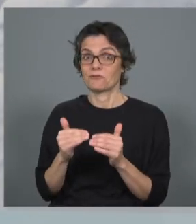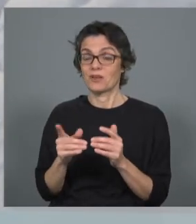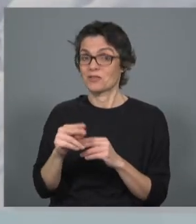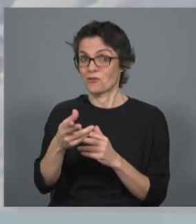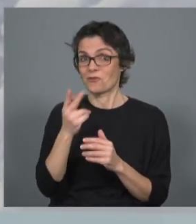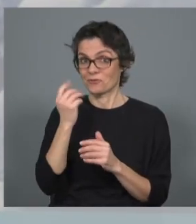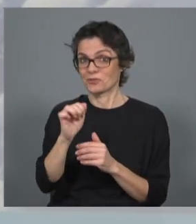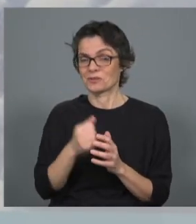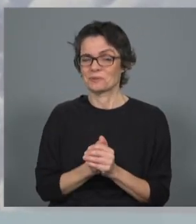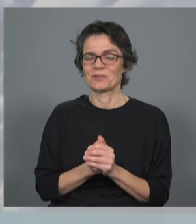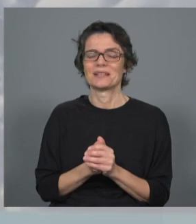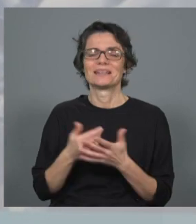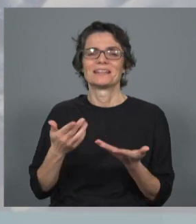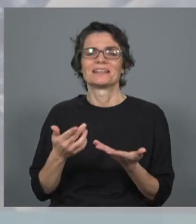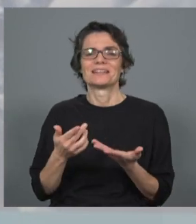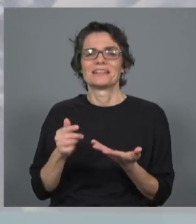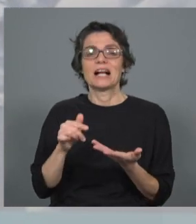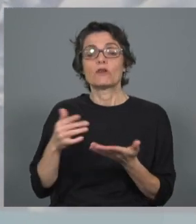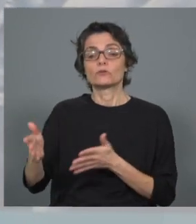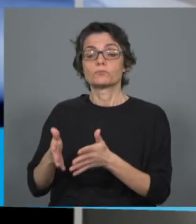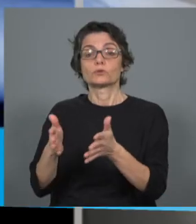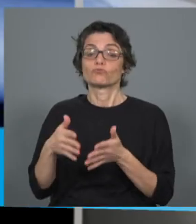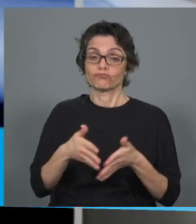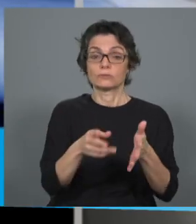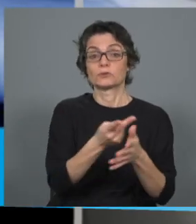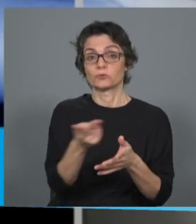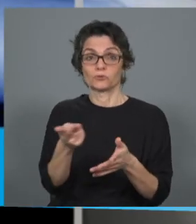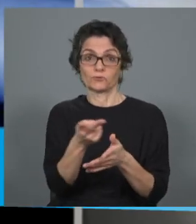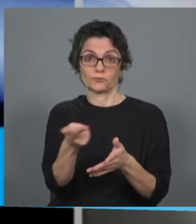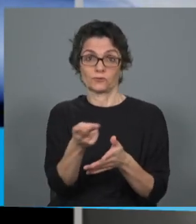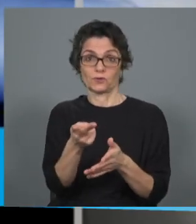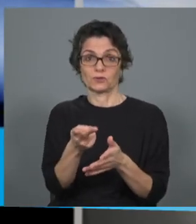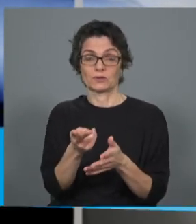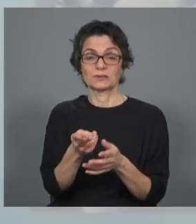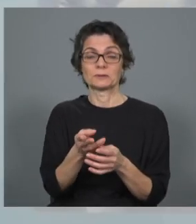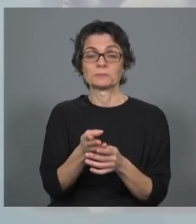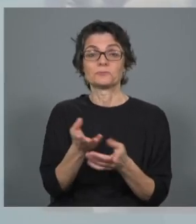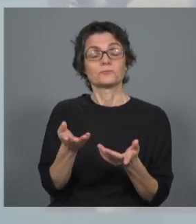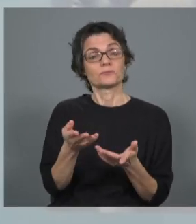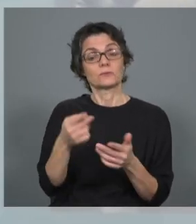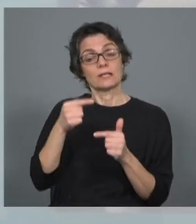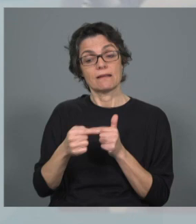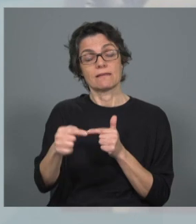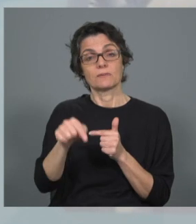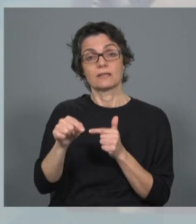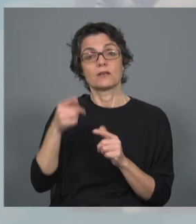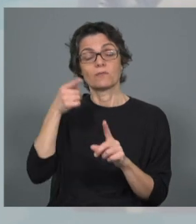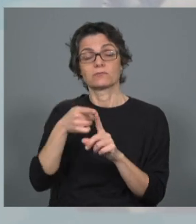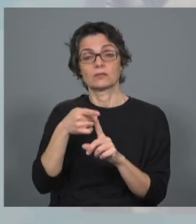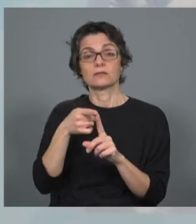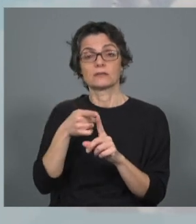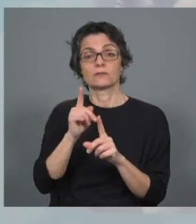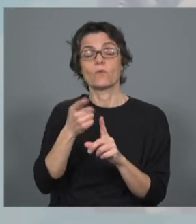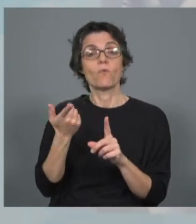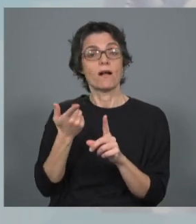estes diferentes percursos de vocação, ficamos a conhecer 2, não é? Os vossos 2 percursos, mas esta semana tem esse objetivo